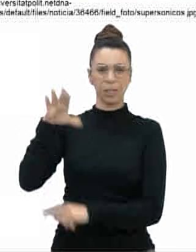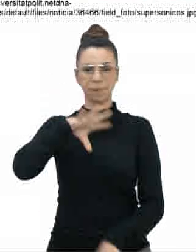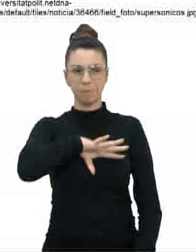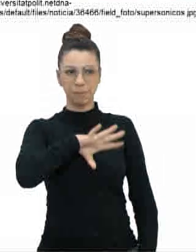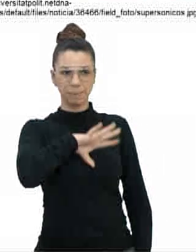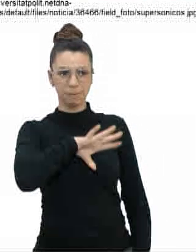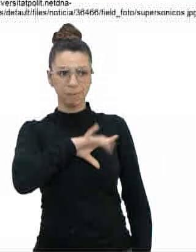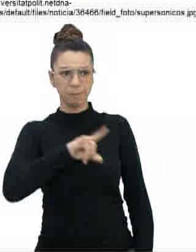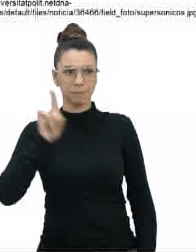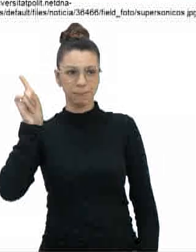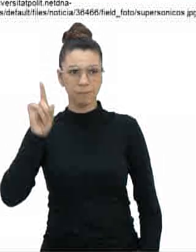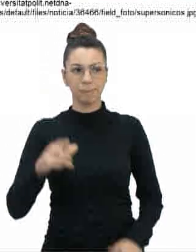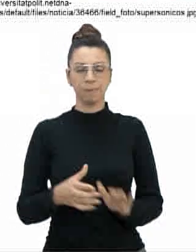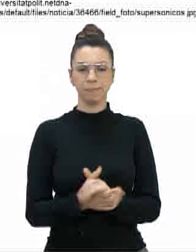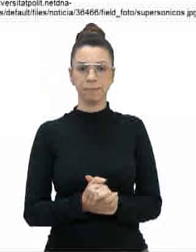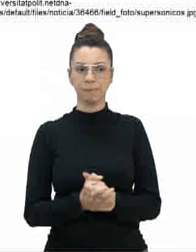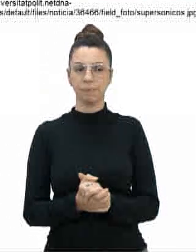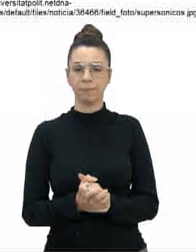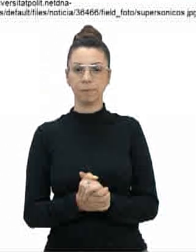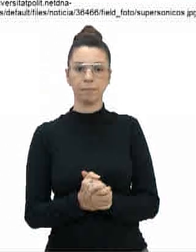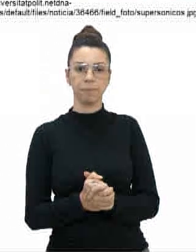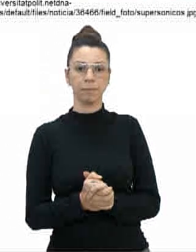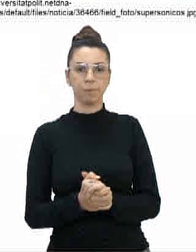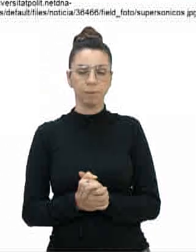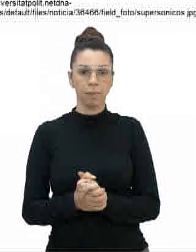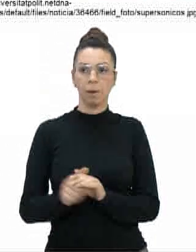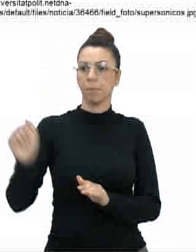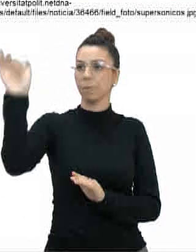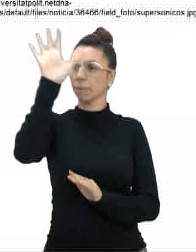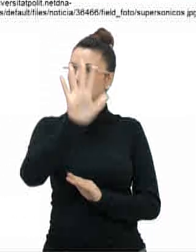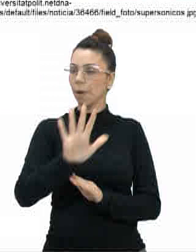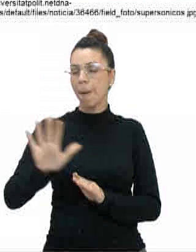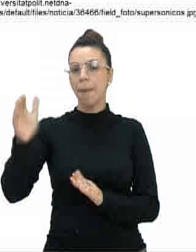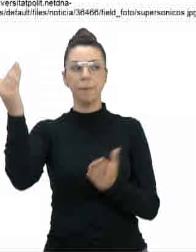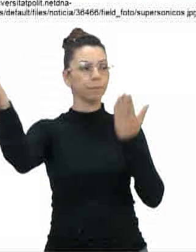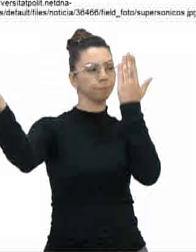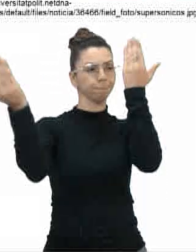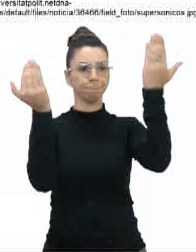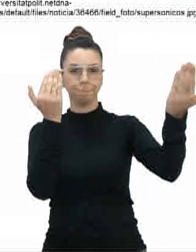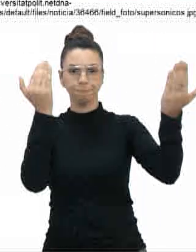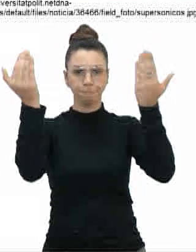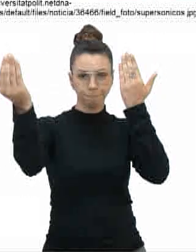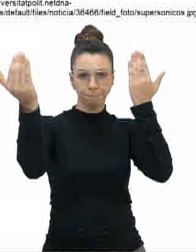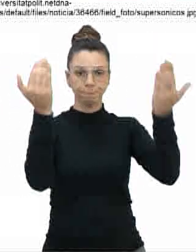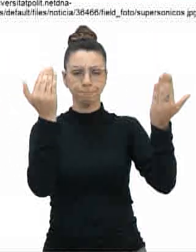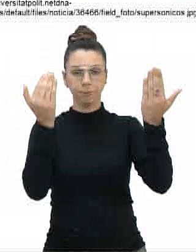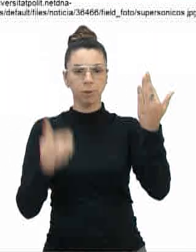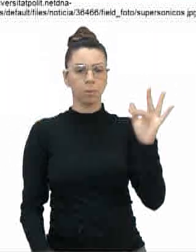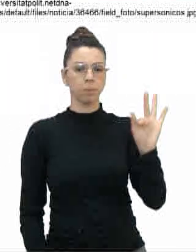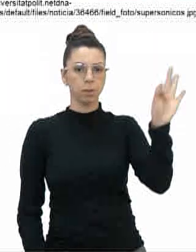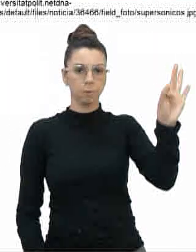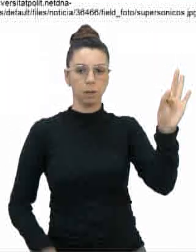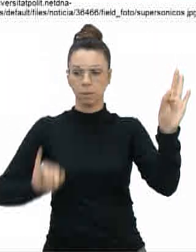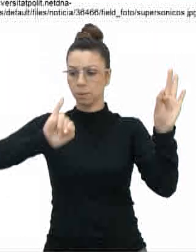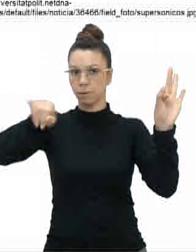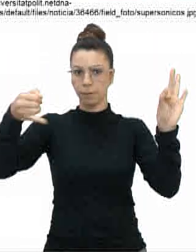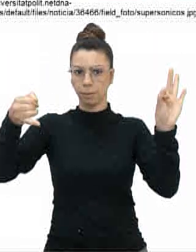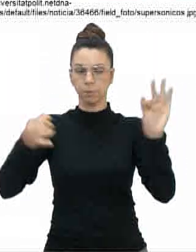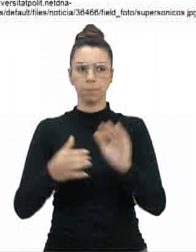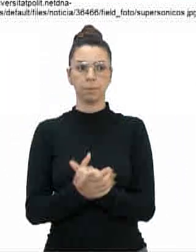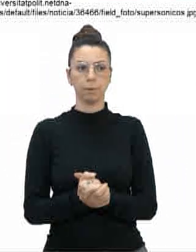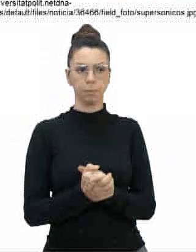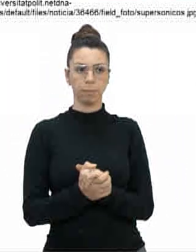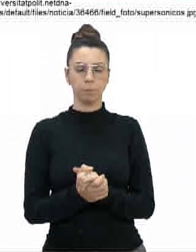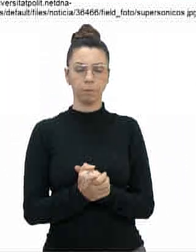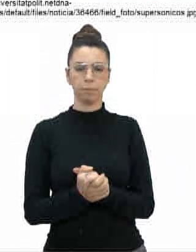portuguesa? Olha agora uma imagem para contrastar e nós fazermos aí um comparativo com os pica-piedra. Olha só o ambiente,